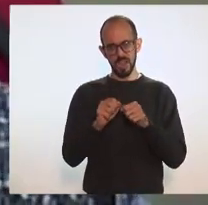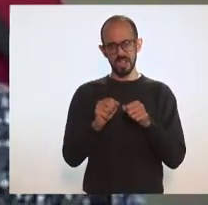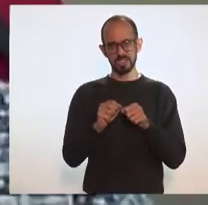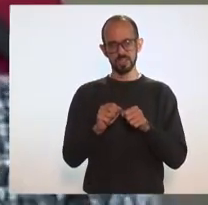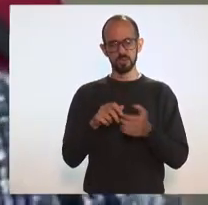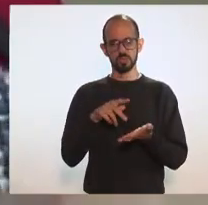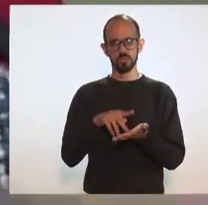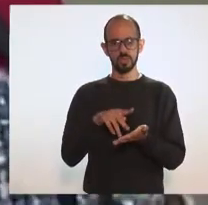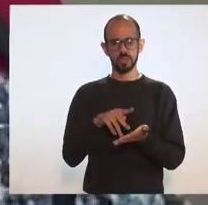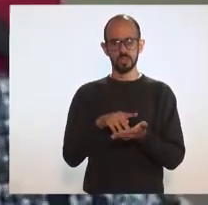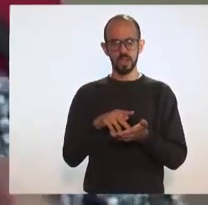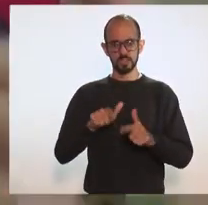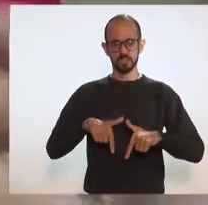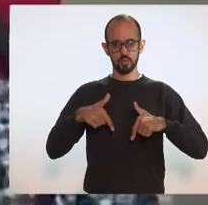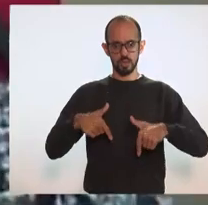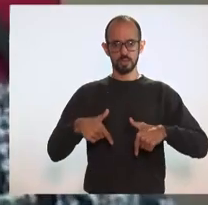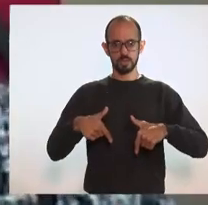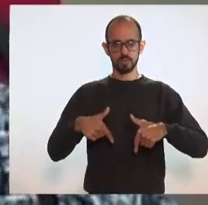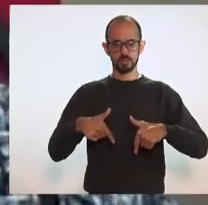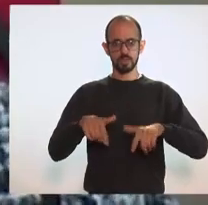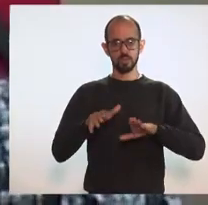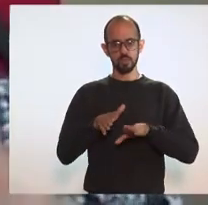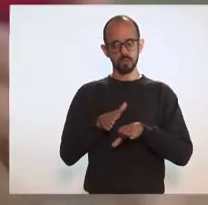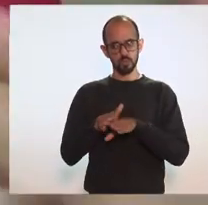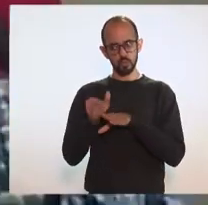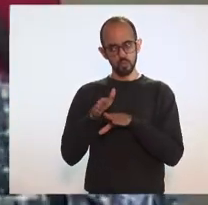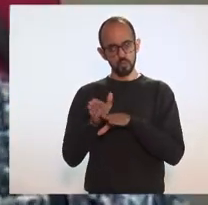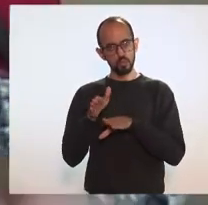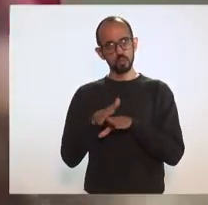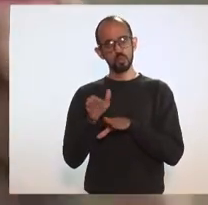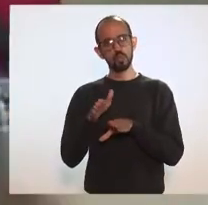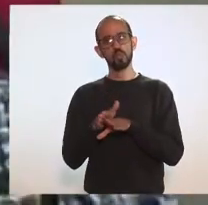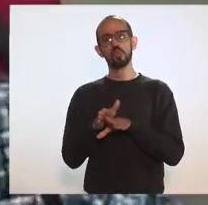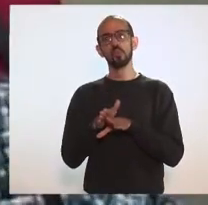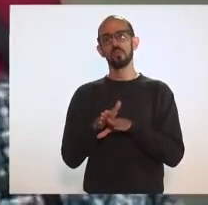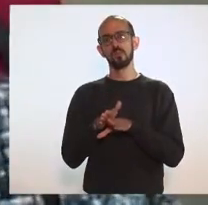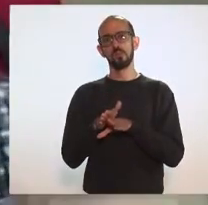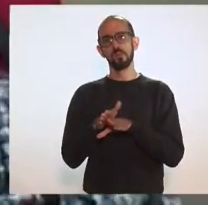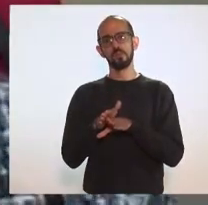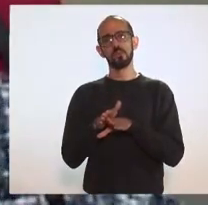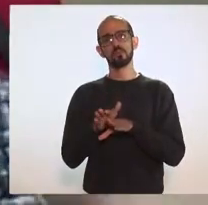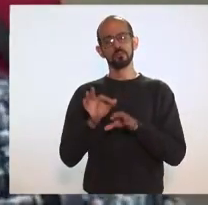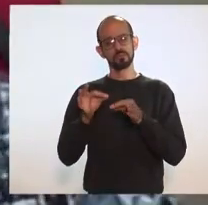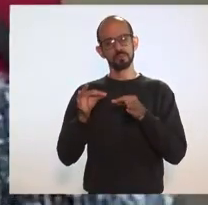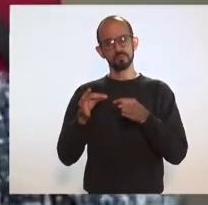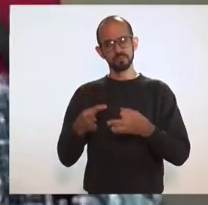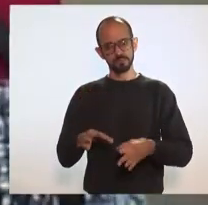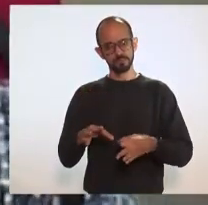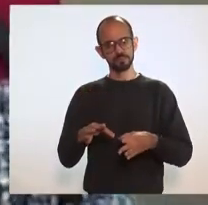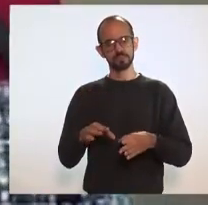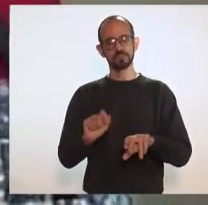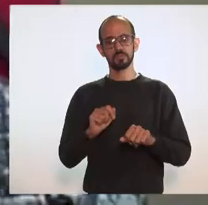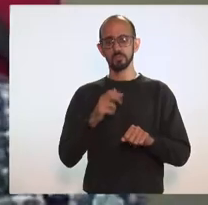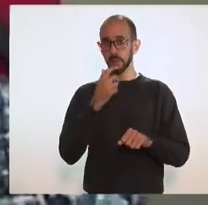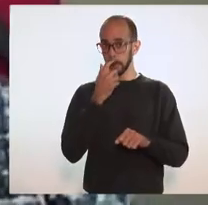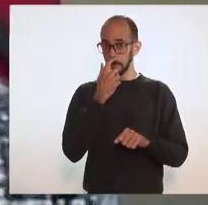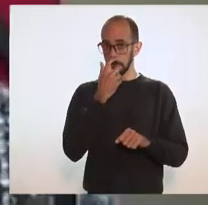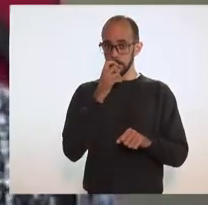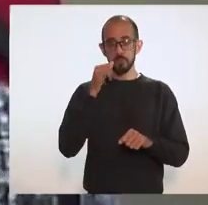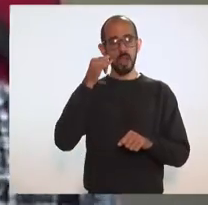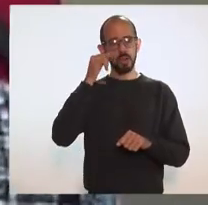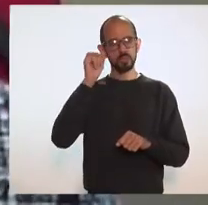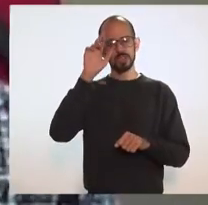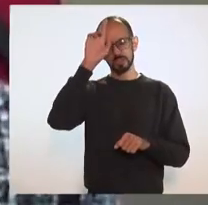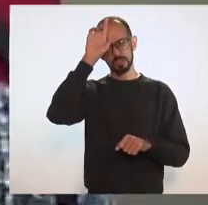sua atuação Oi e aí recomendando e demandando formando os comandos que não sejam contraditórios